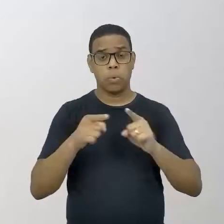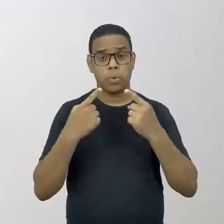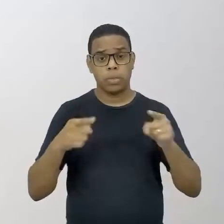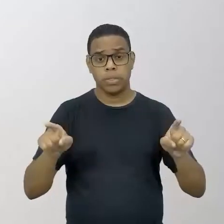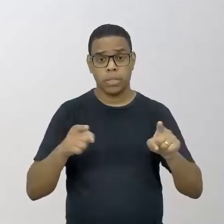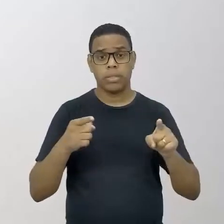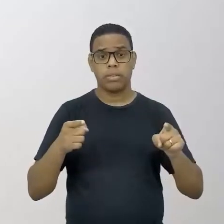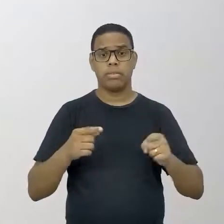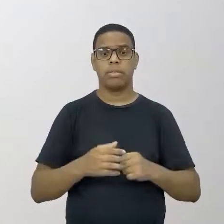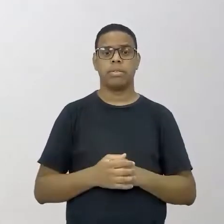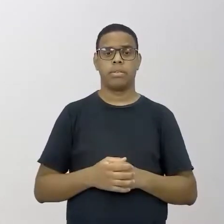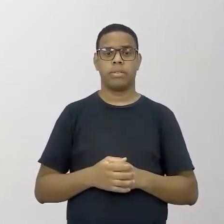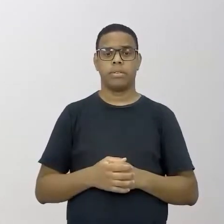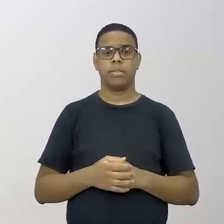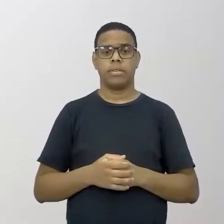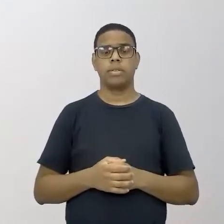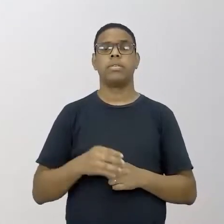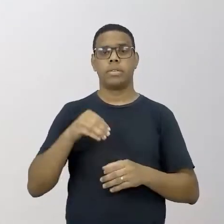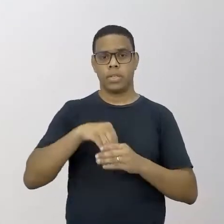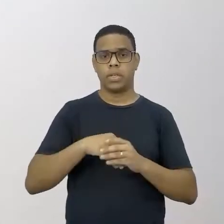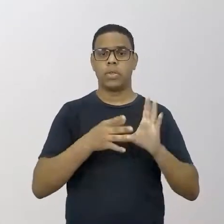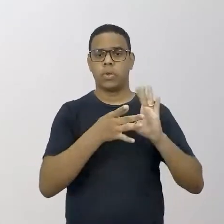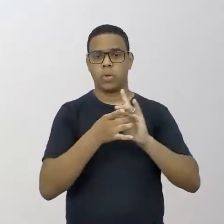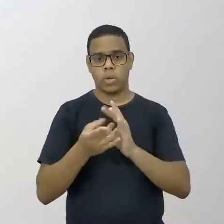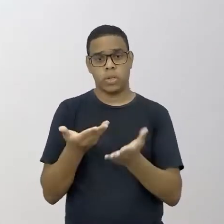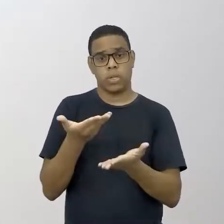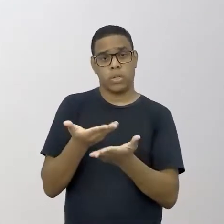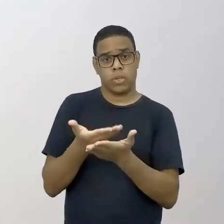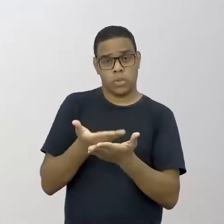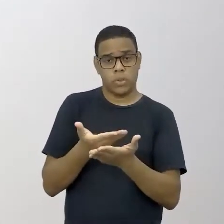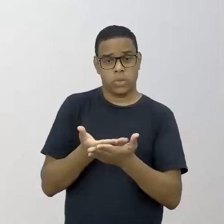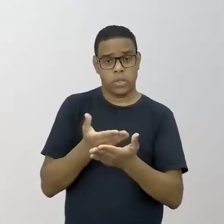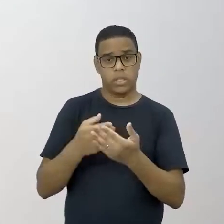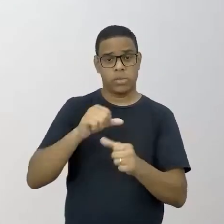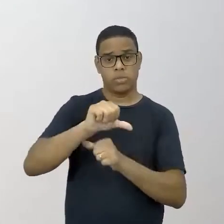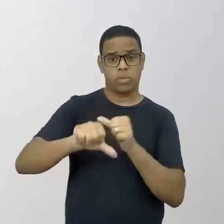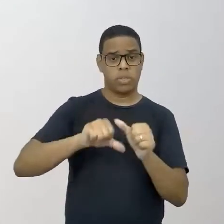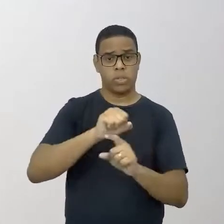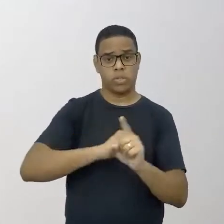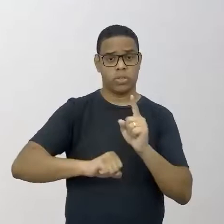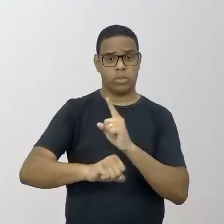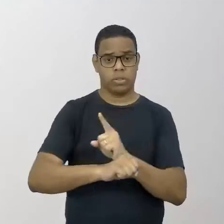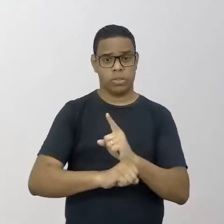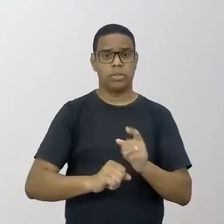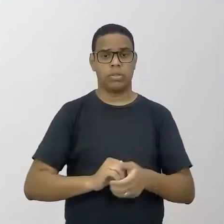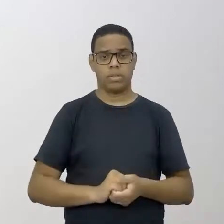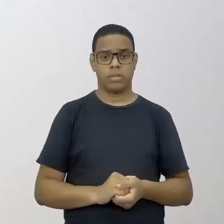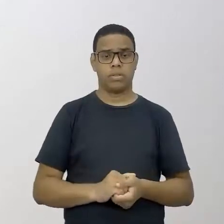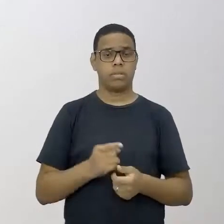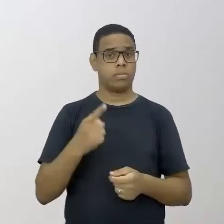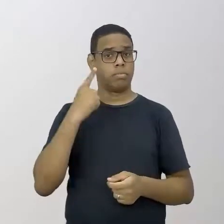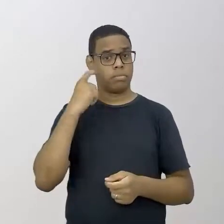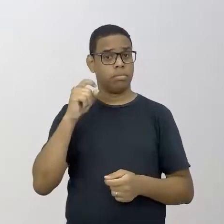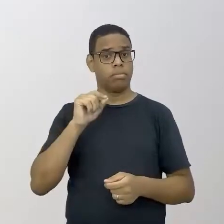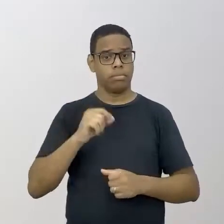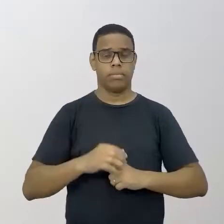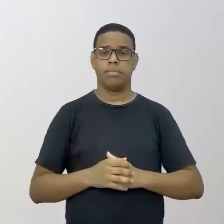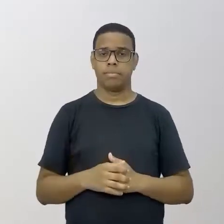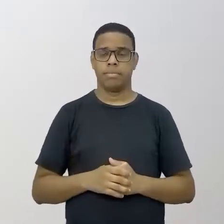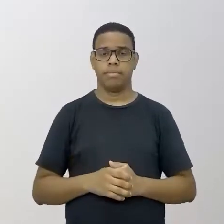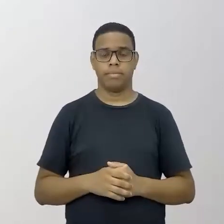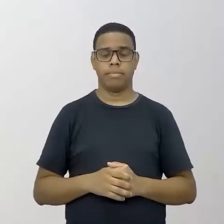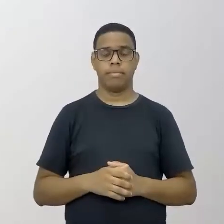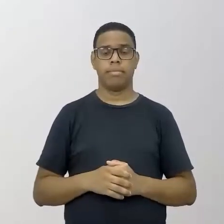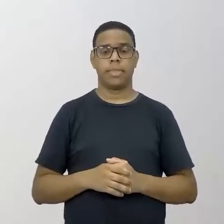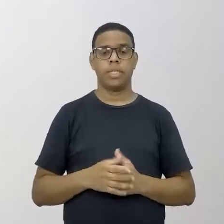musical, mas dentro do contexto da aula de mudanças sociais. Daí que vem essa ideia, tá bom? Então